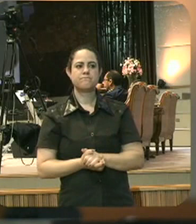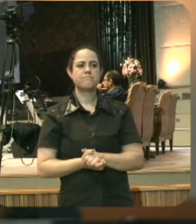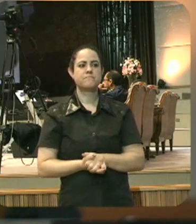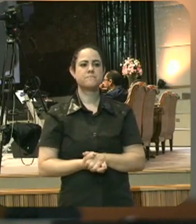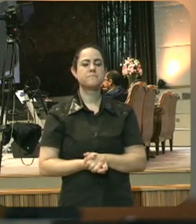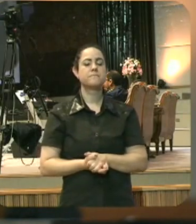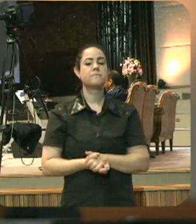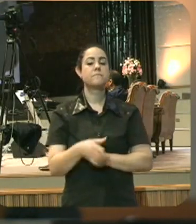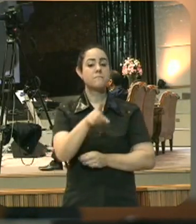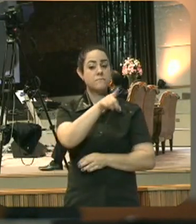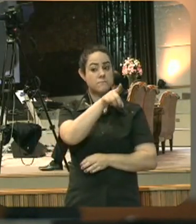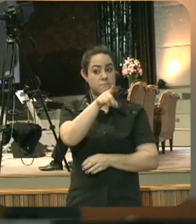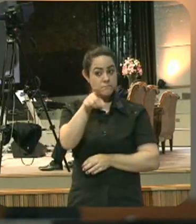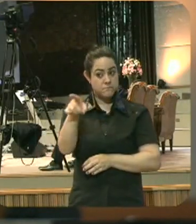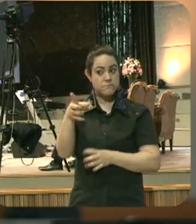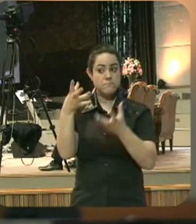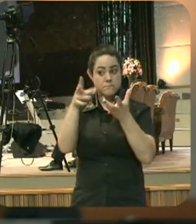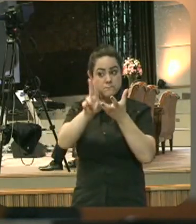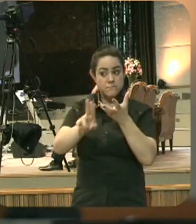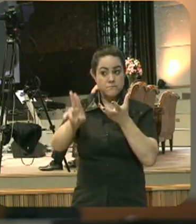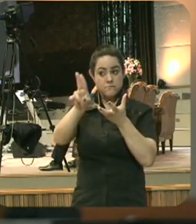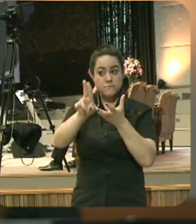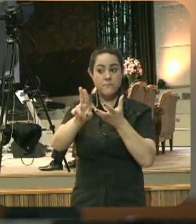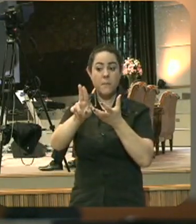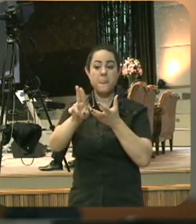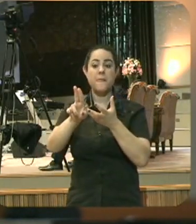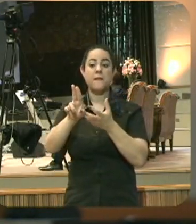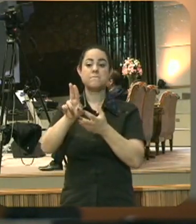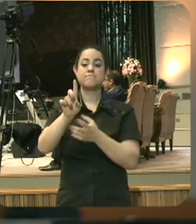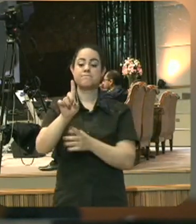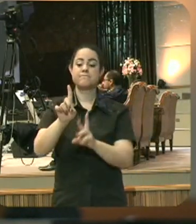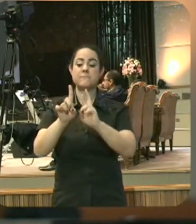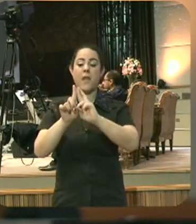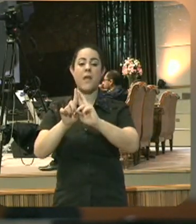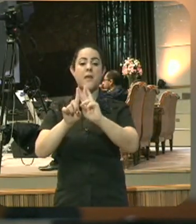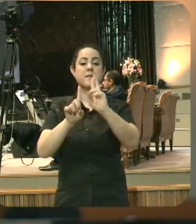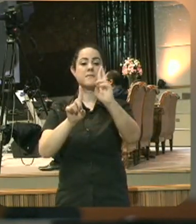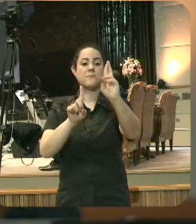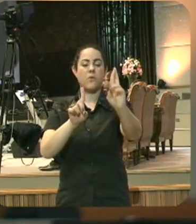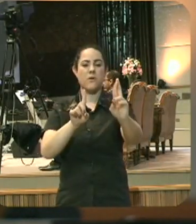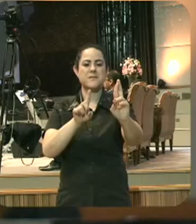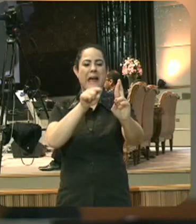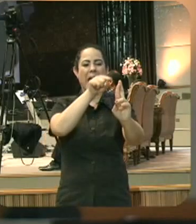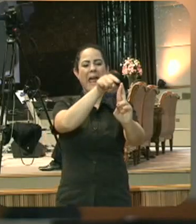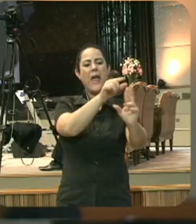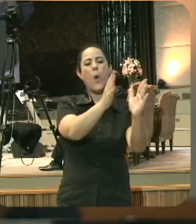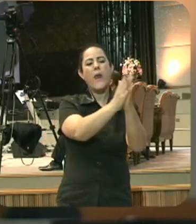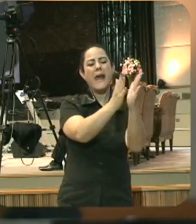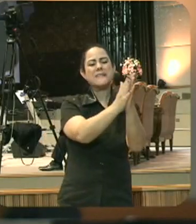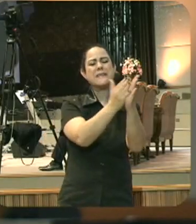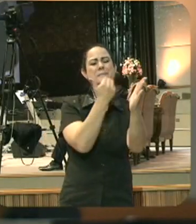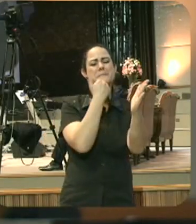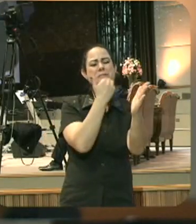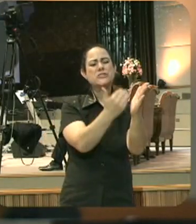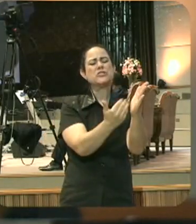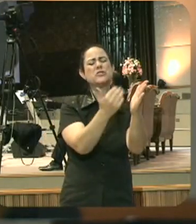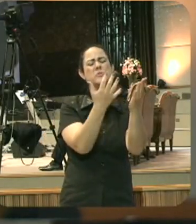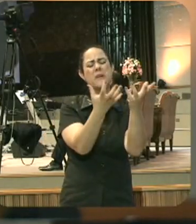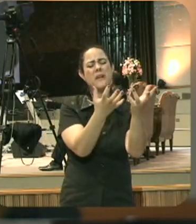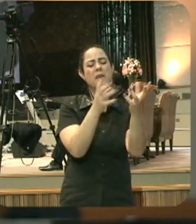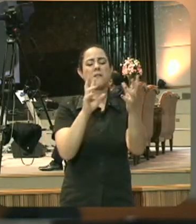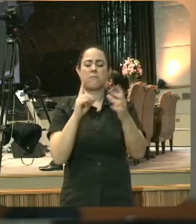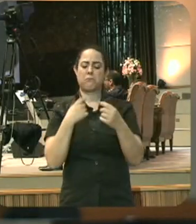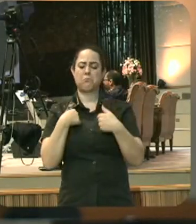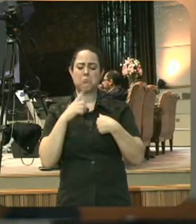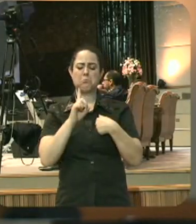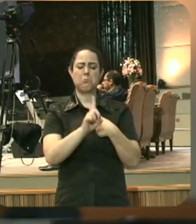Você é a resposta de Deus para alguém. Que coisa linda isso. Eu sou a resposta de Deus, de